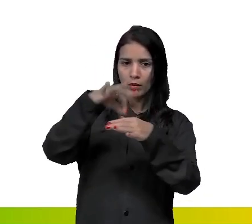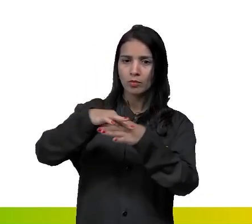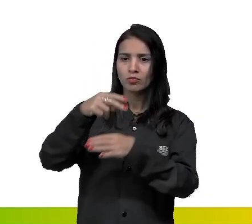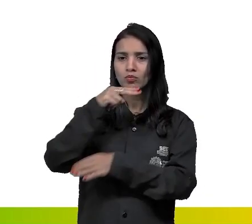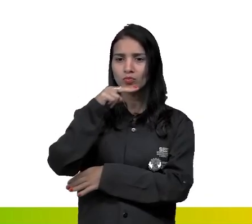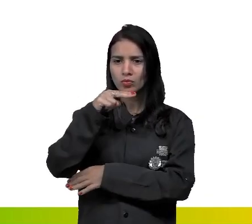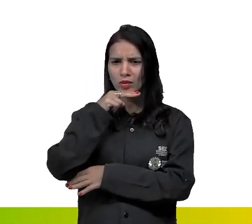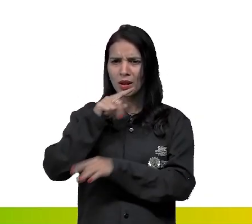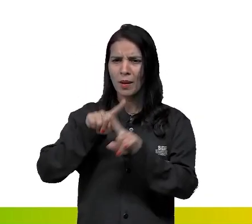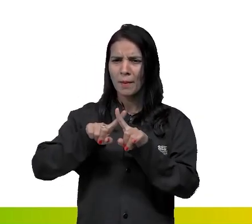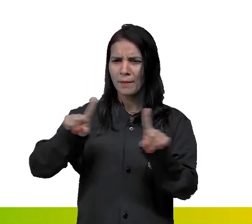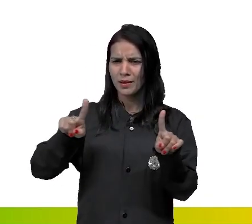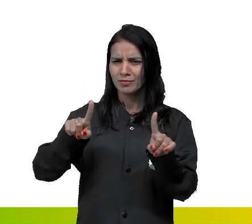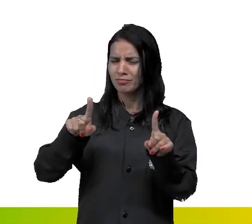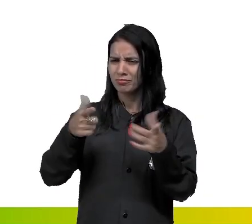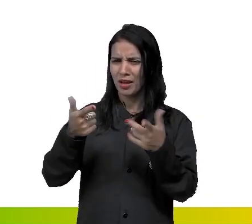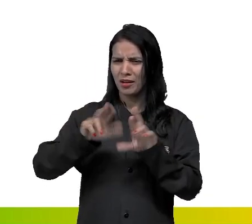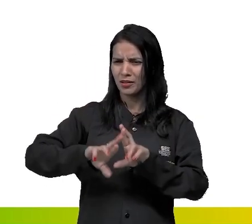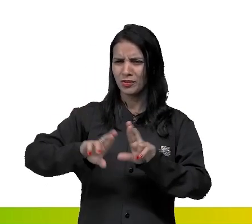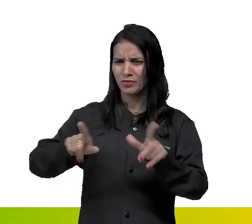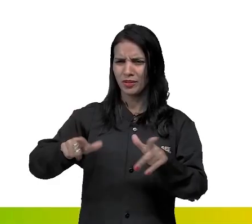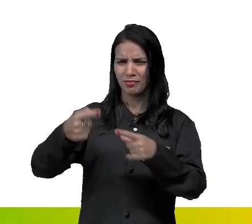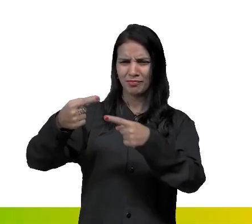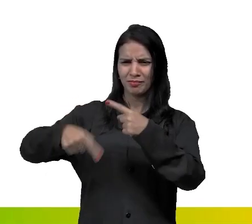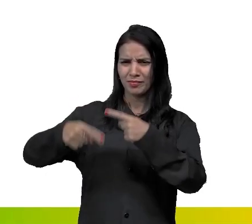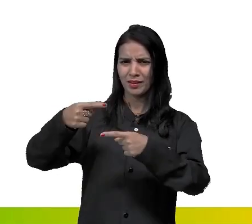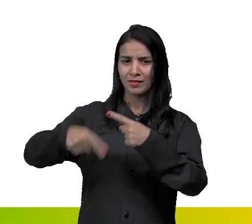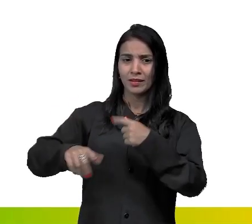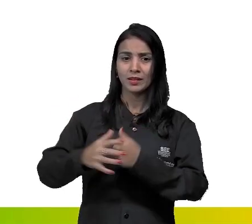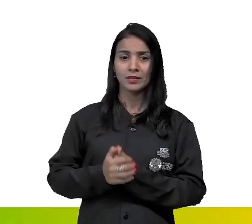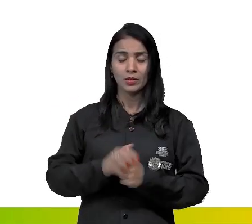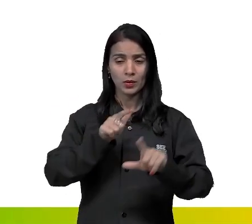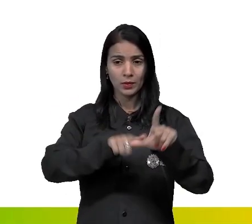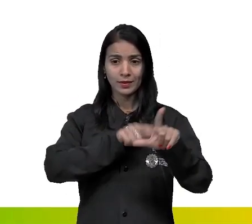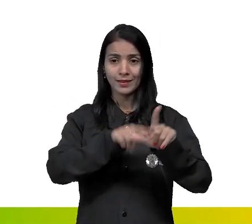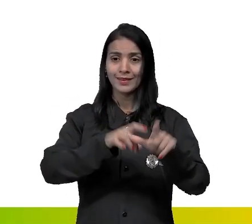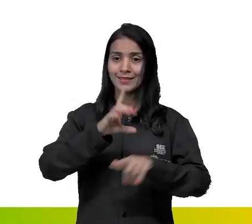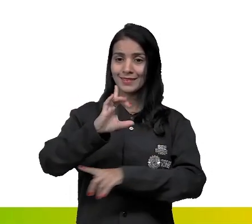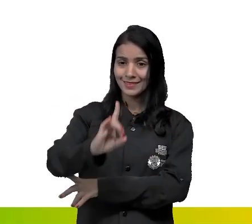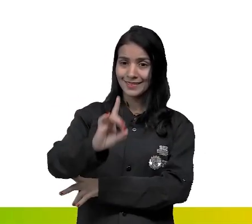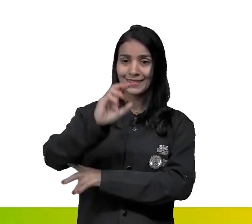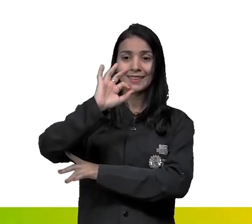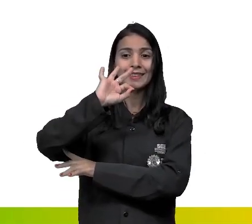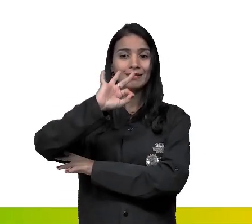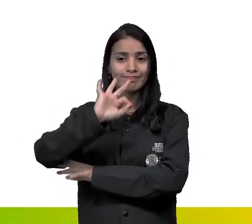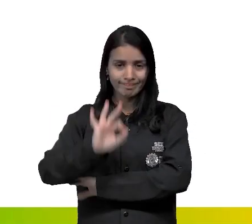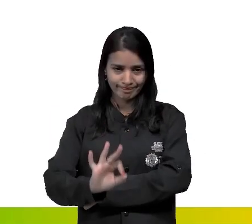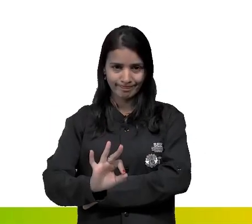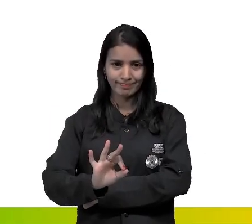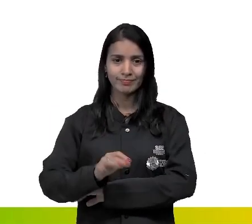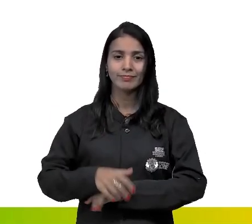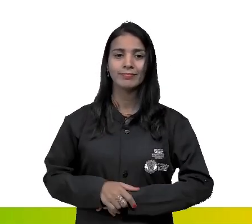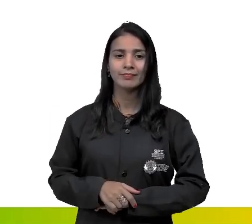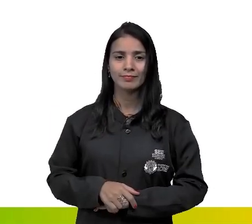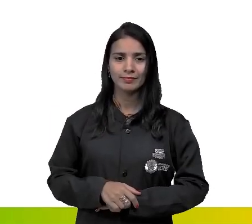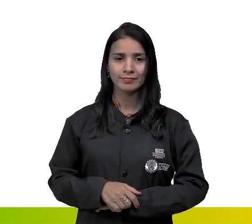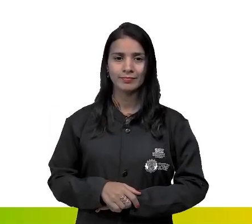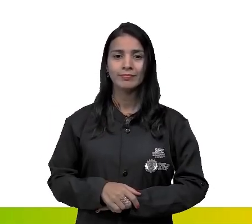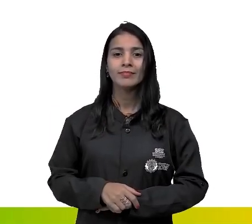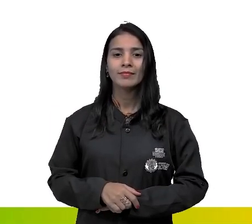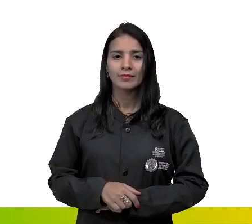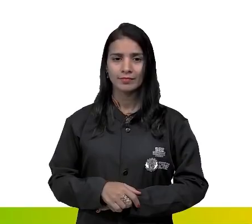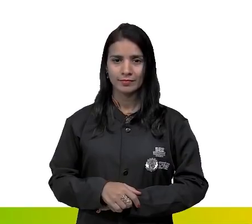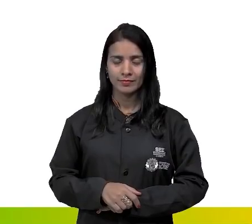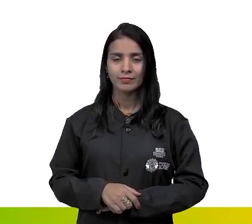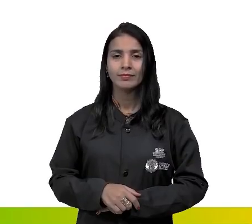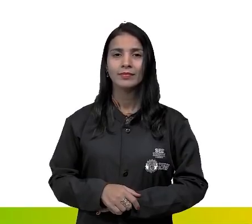descarta porque Mata dos Cocais não é bioma. Então, a alternativa correta, letra D, pessoal. D de